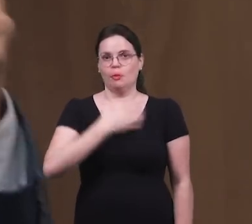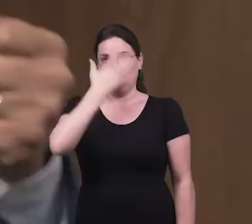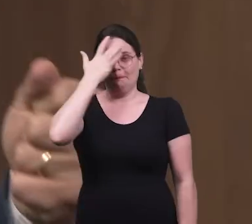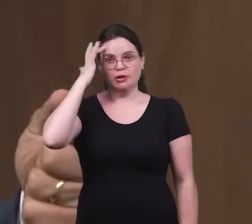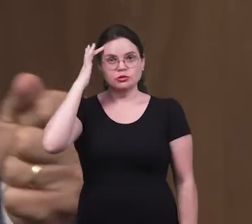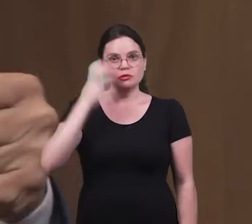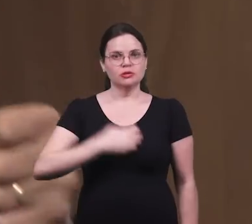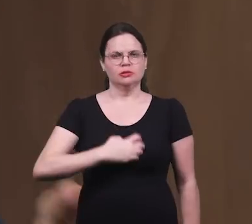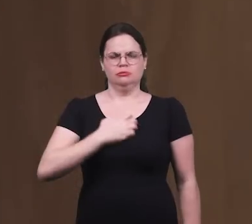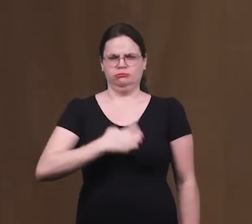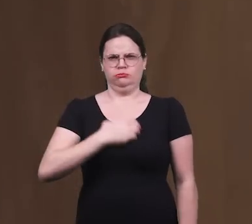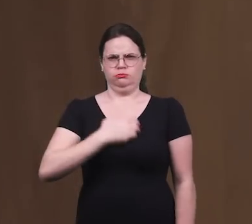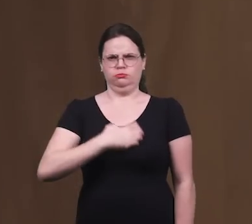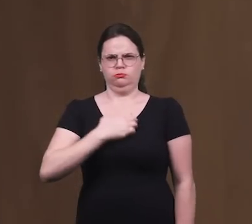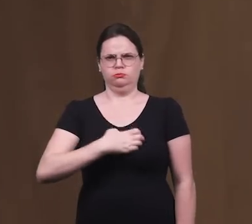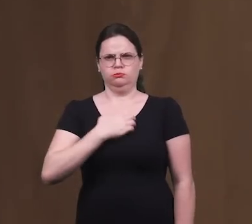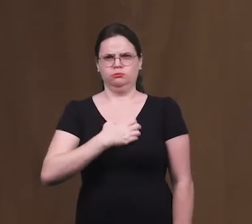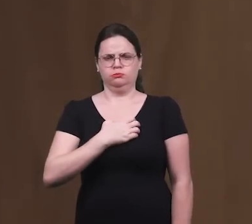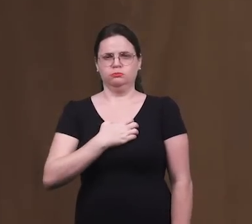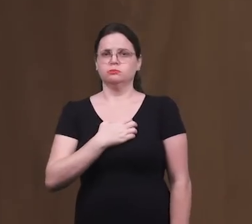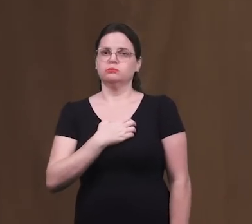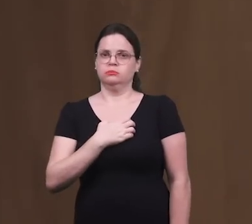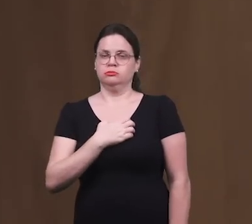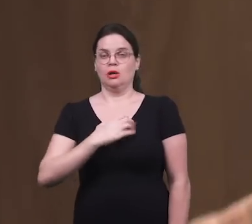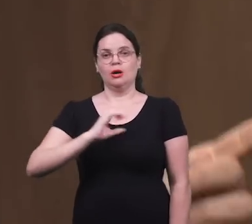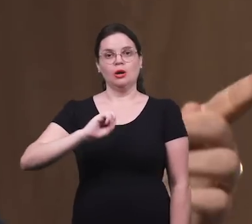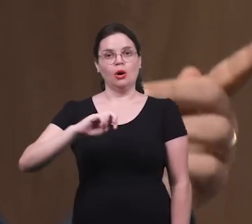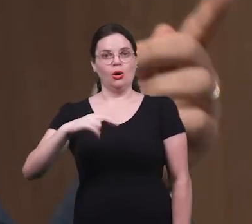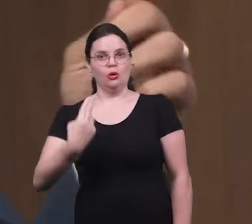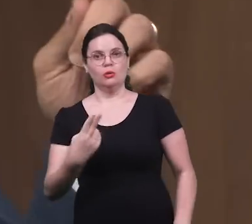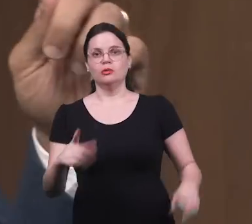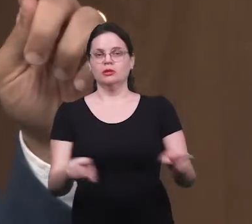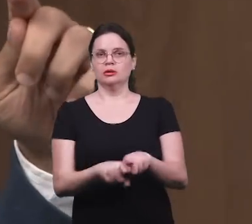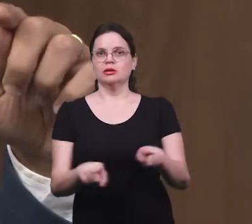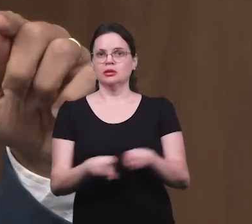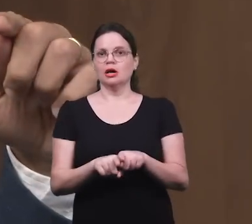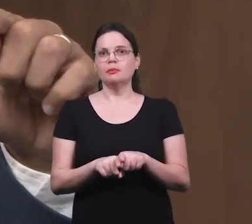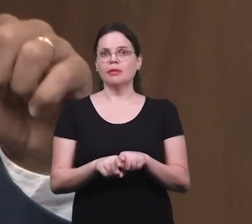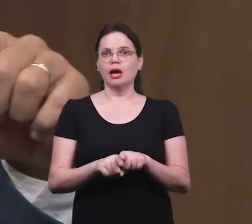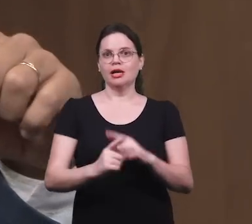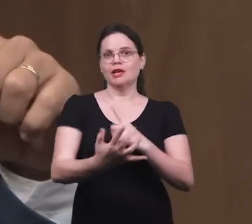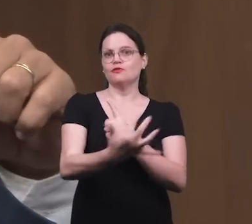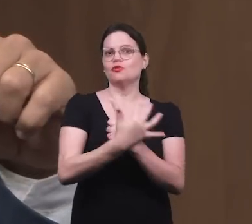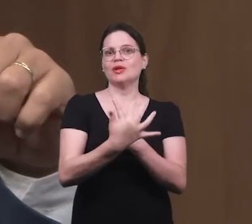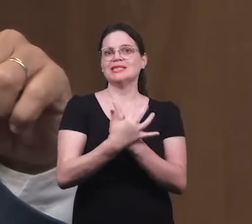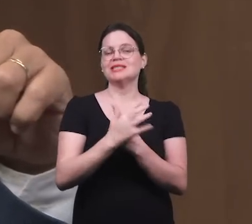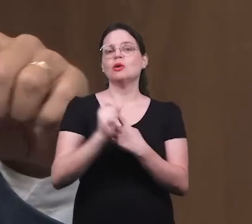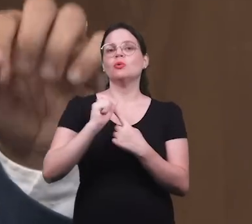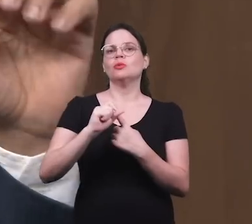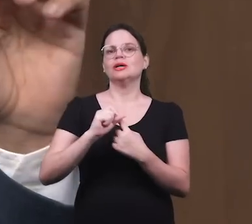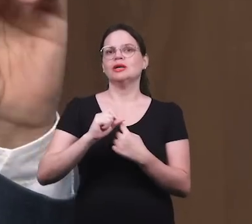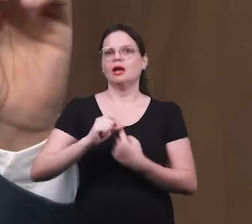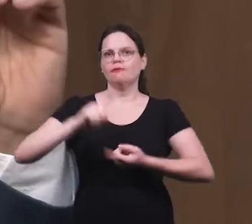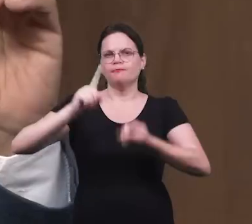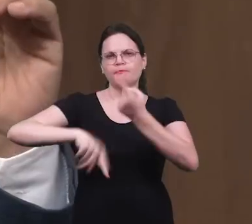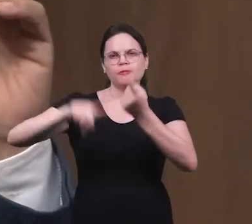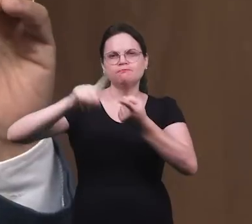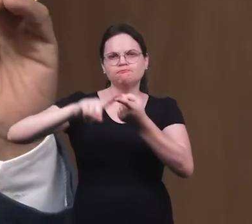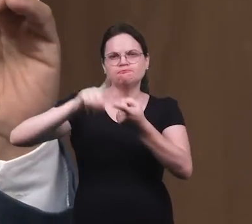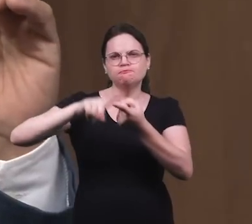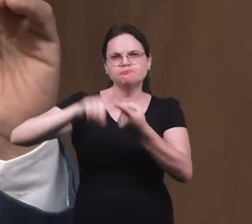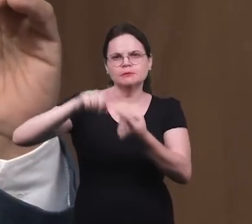fica irada contra a outra pessoa. Ou até mesmo entra com esse sentimento, um sentimento de